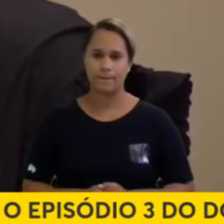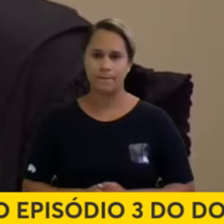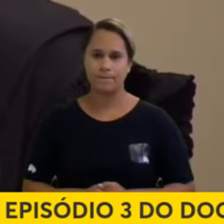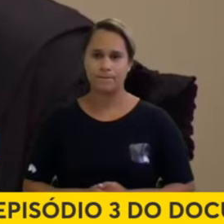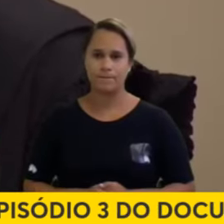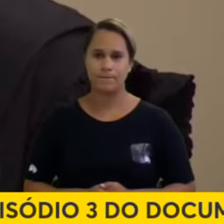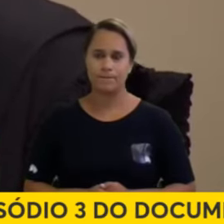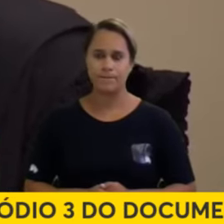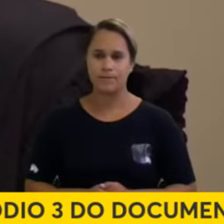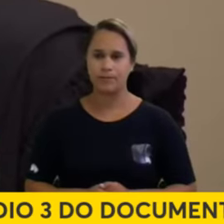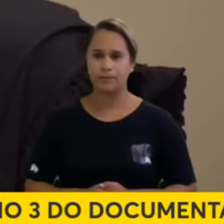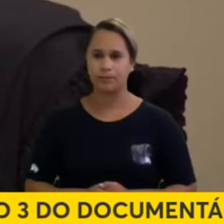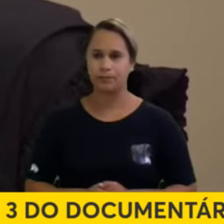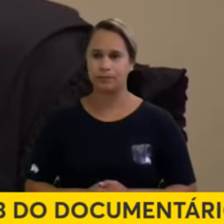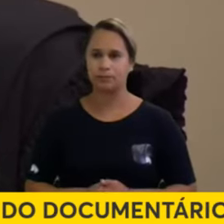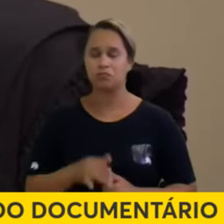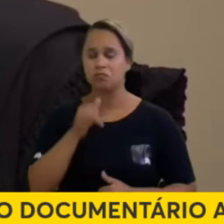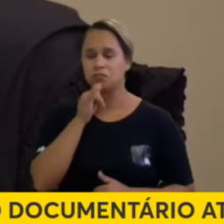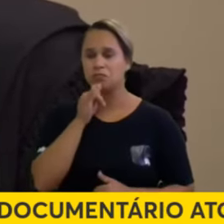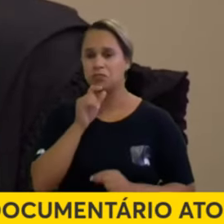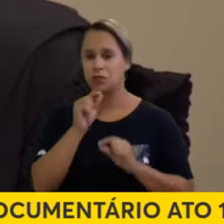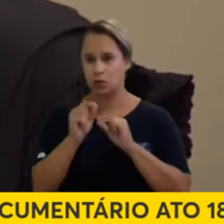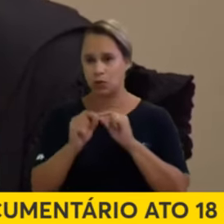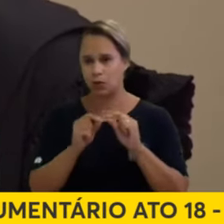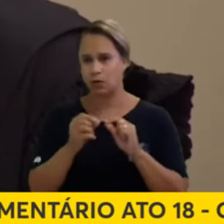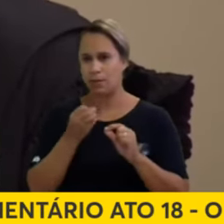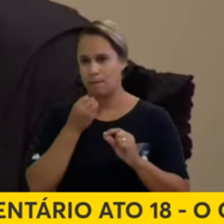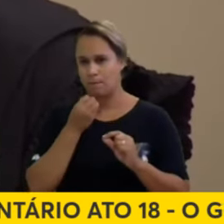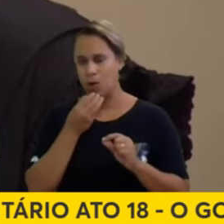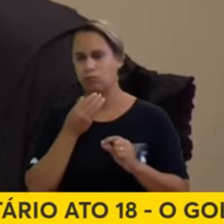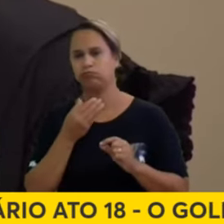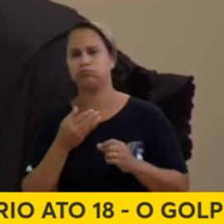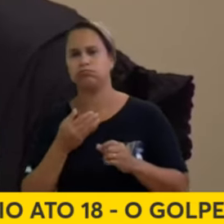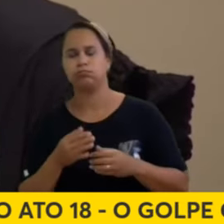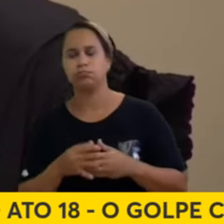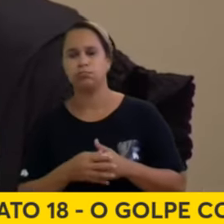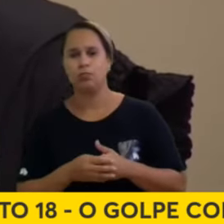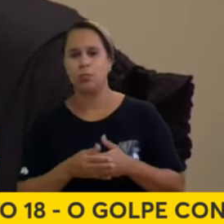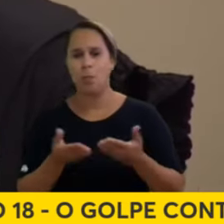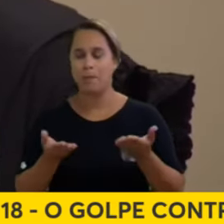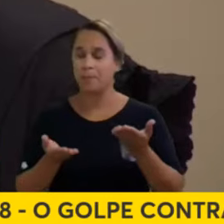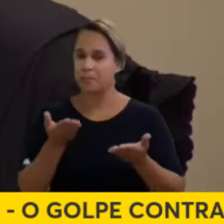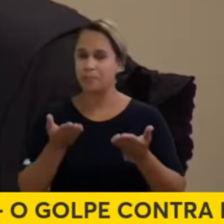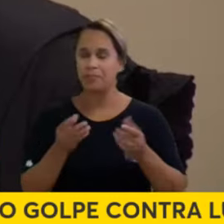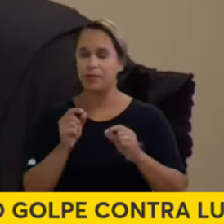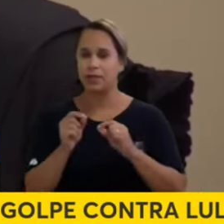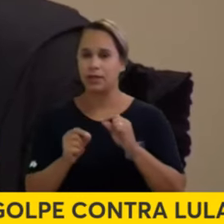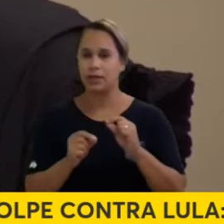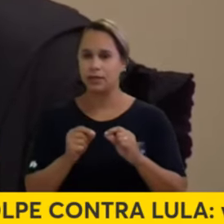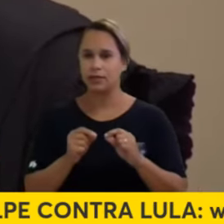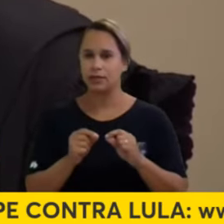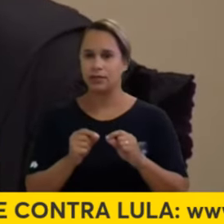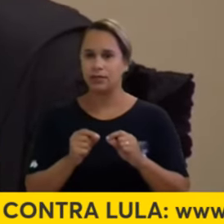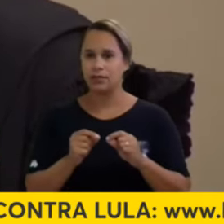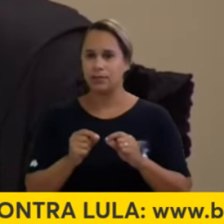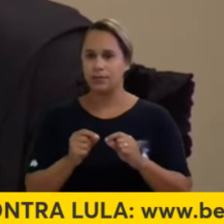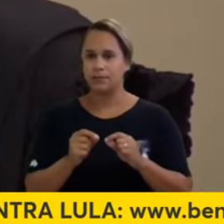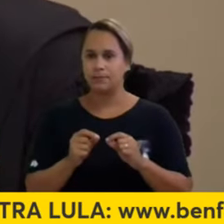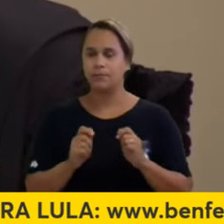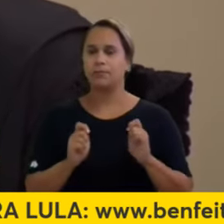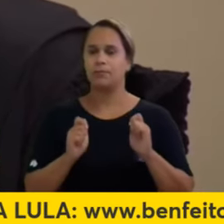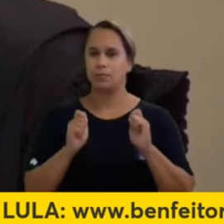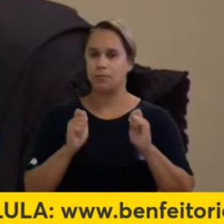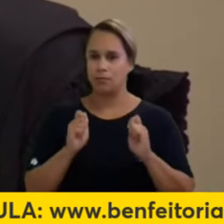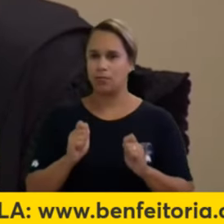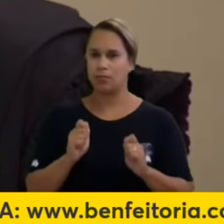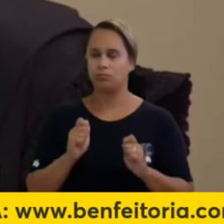exemplificar um bom parâmetro acerca dos destinos onde realizados os atos de pré-campanha no período de filiação naquela agremiação pode ser encontrado no Ed